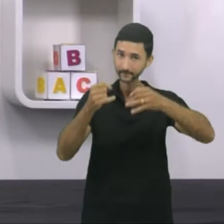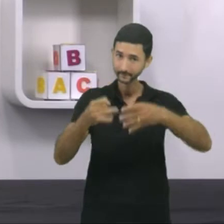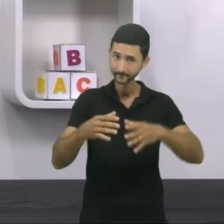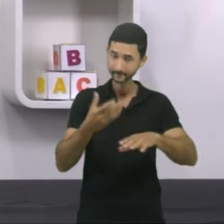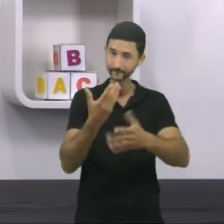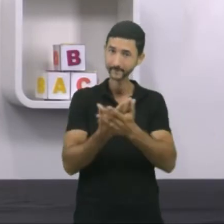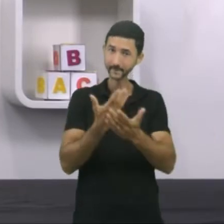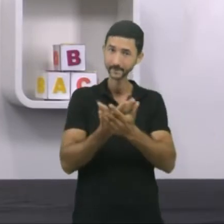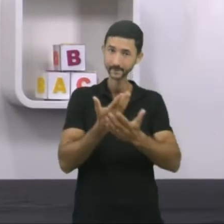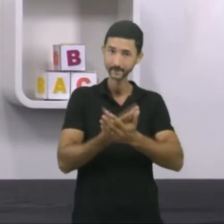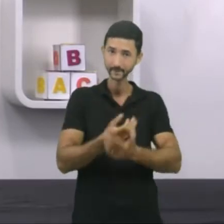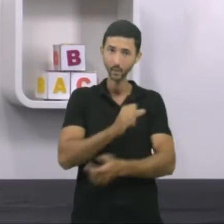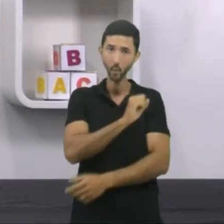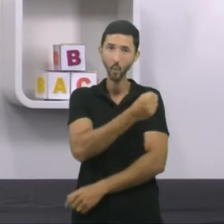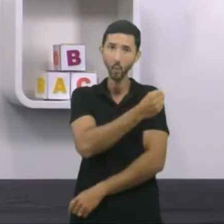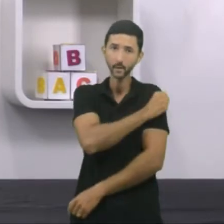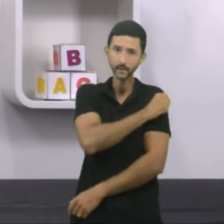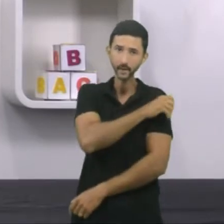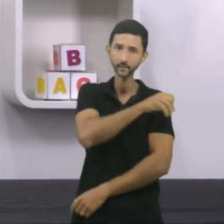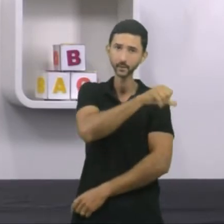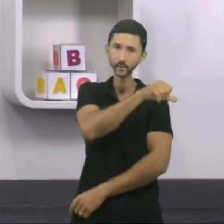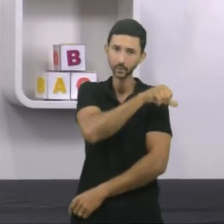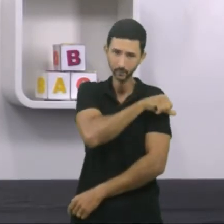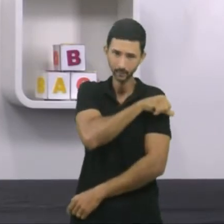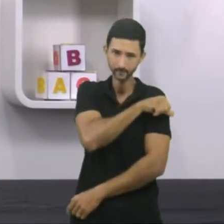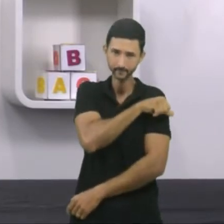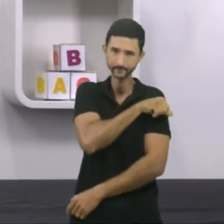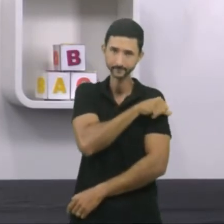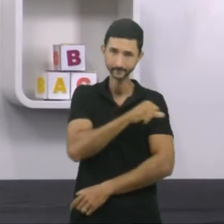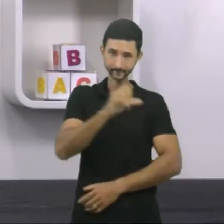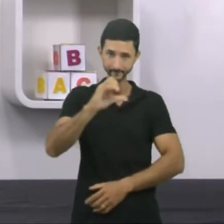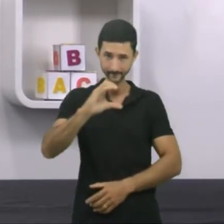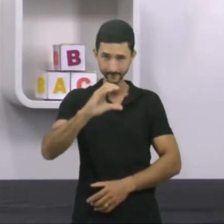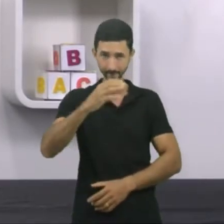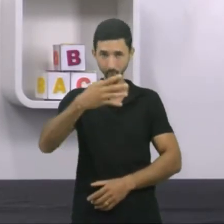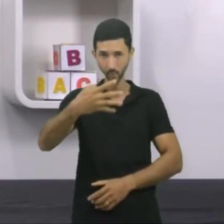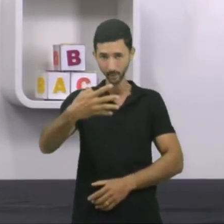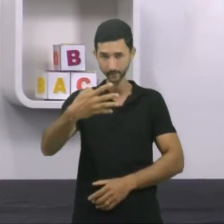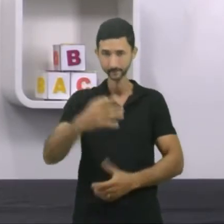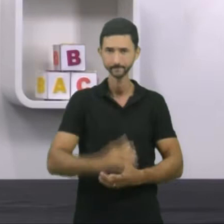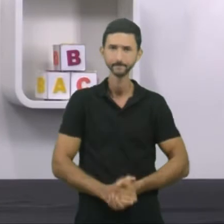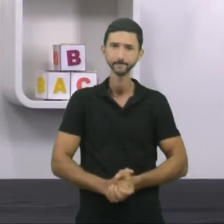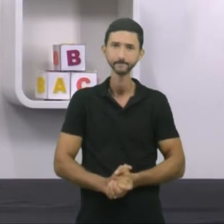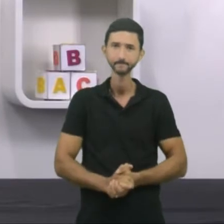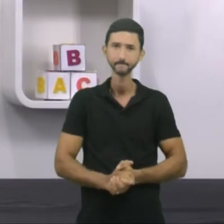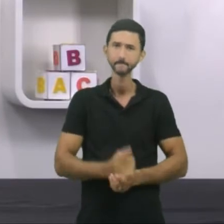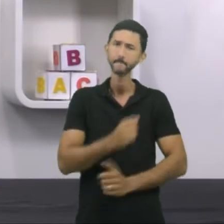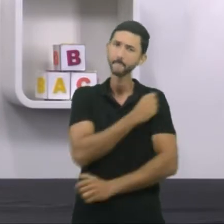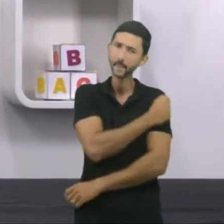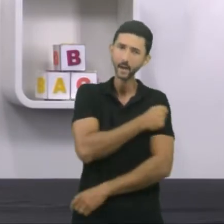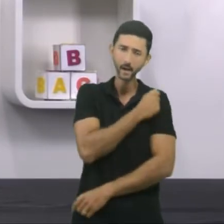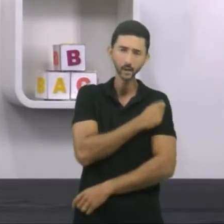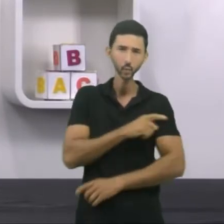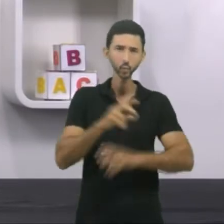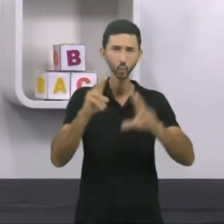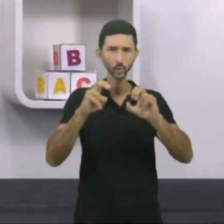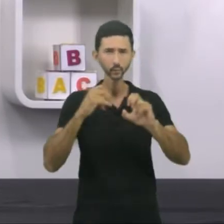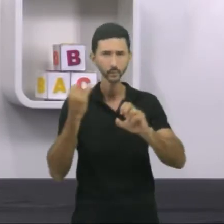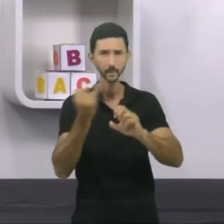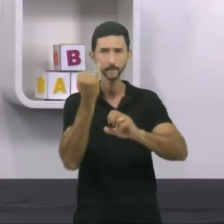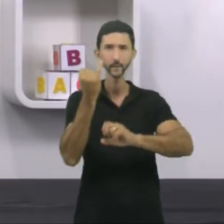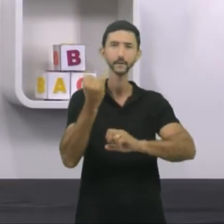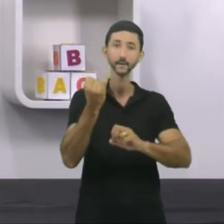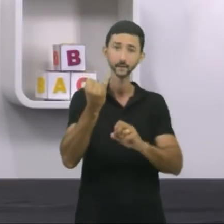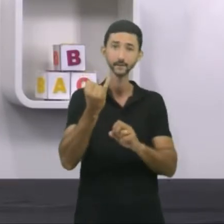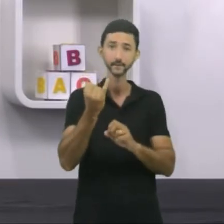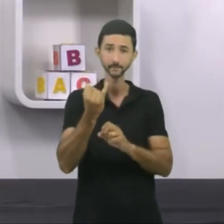aulas para o 8º e 9º ano, ciclo 4. Queridos, um assunto muito importante,